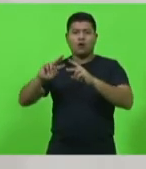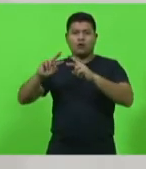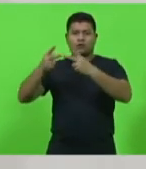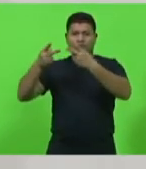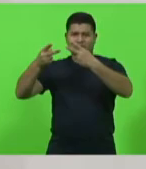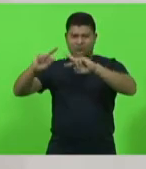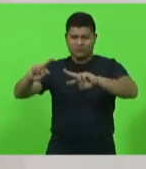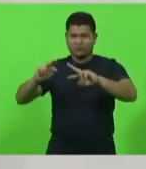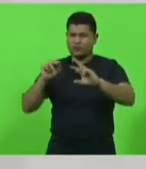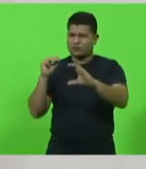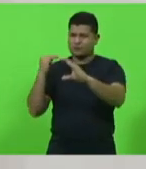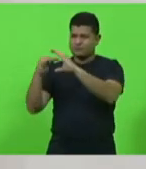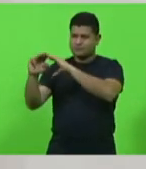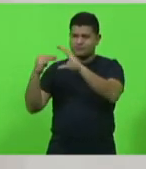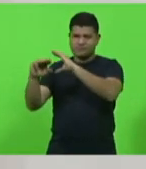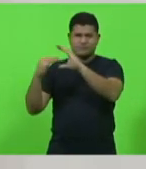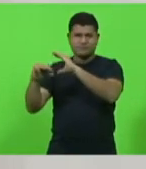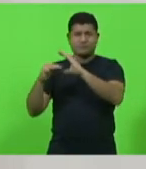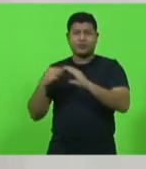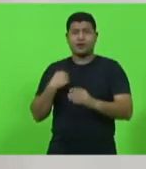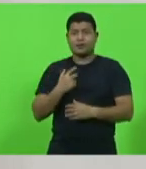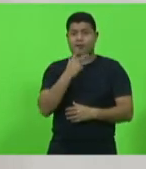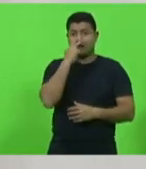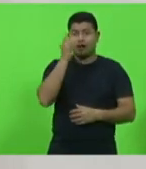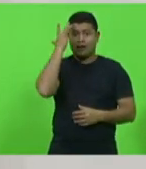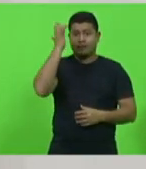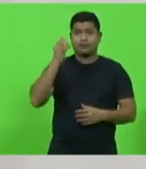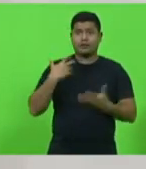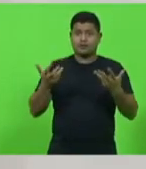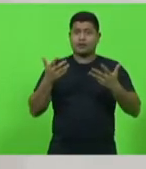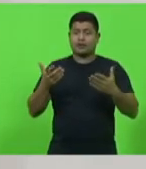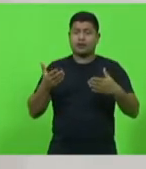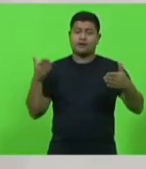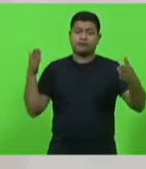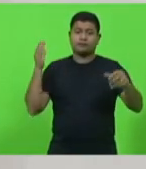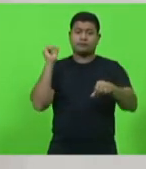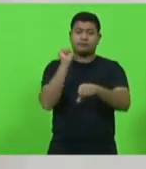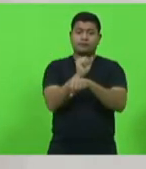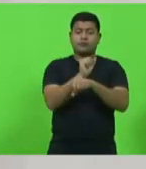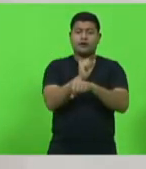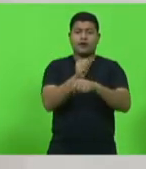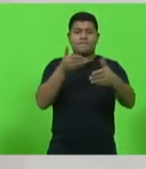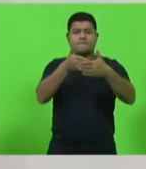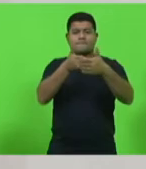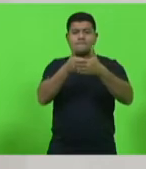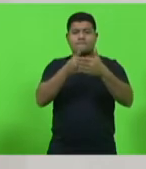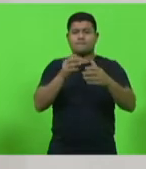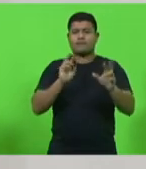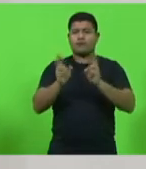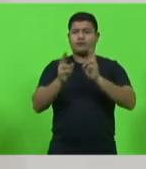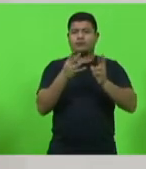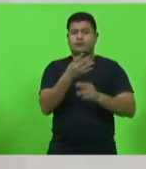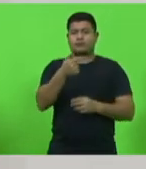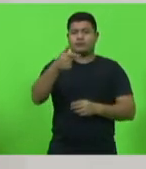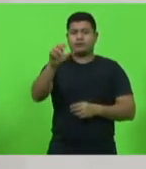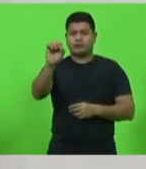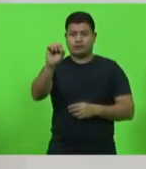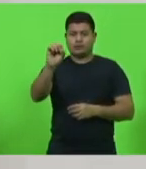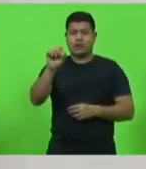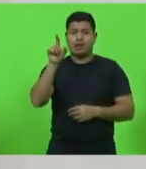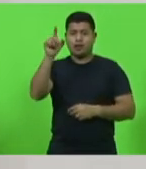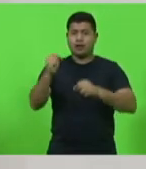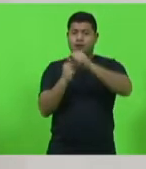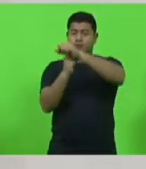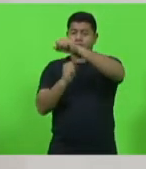Agora estamos ali, parece que amanhã querem trancar 470, né, deputado Dier, naquela ponte lá